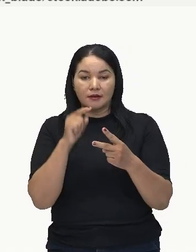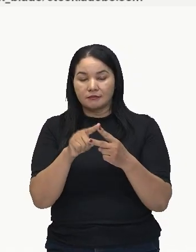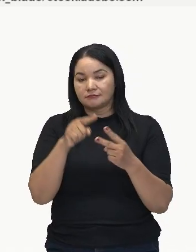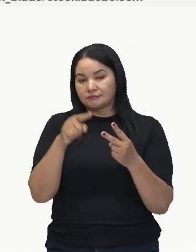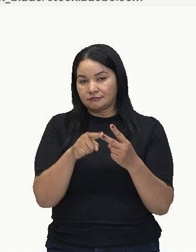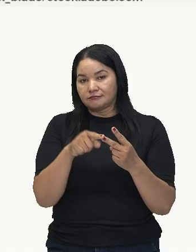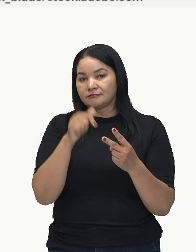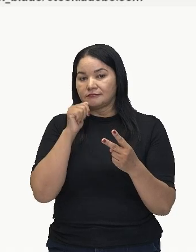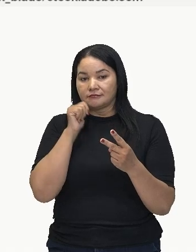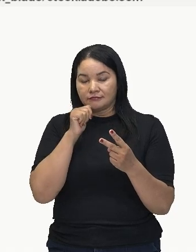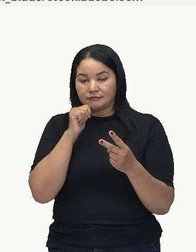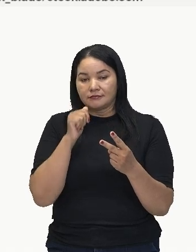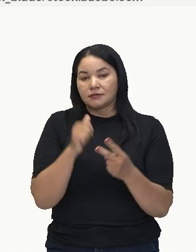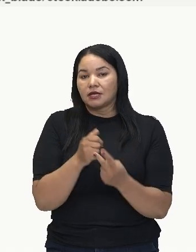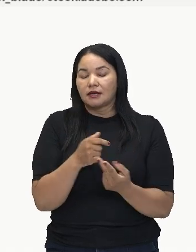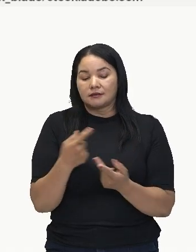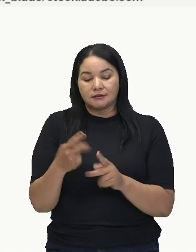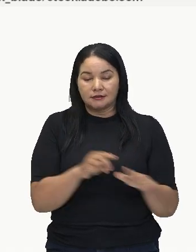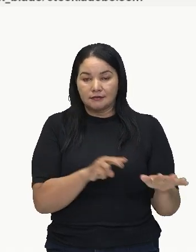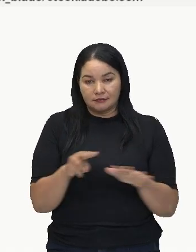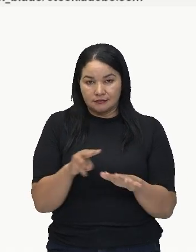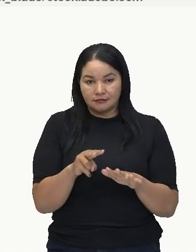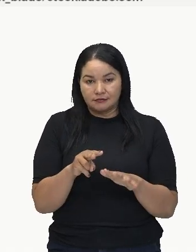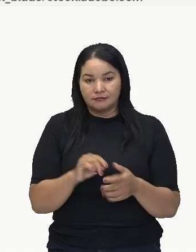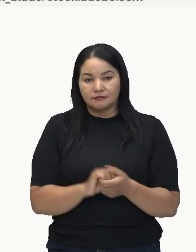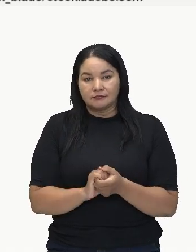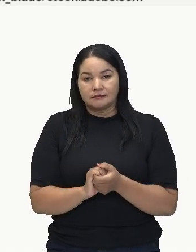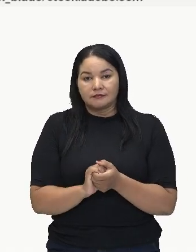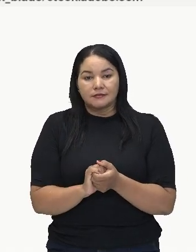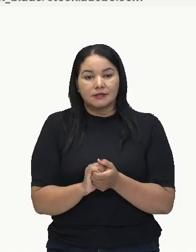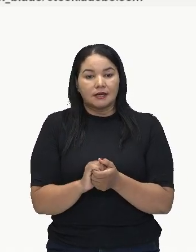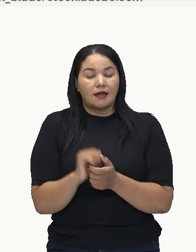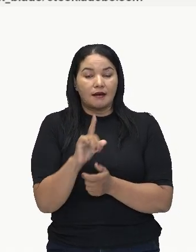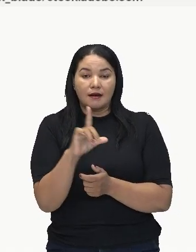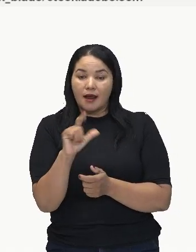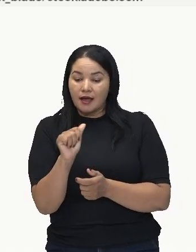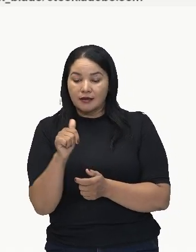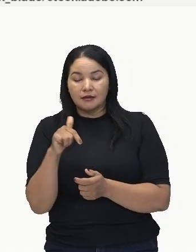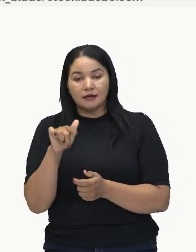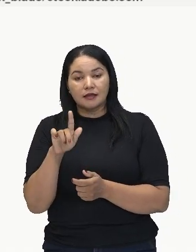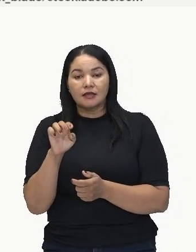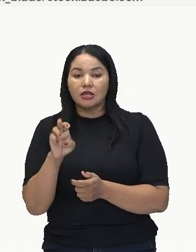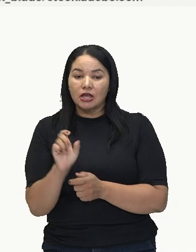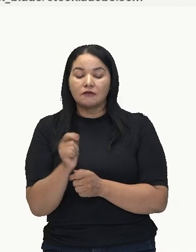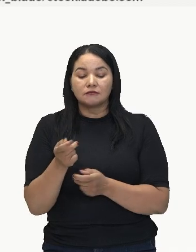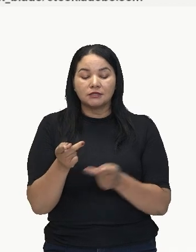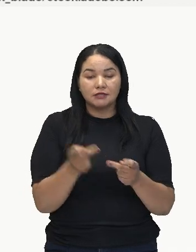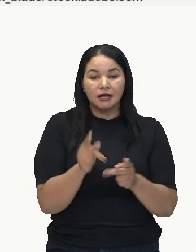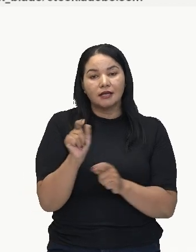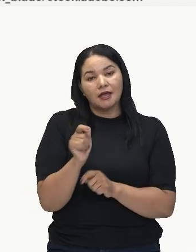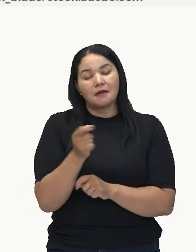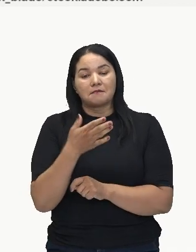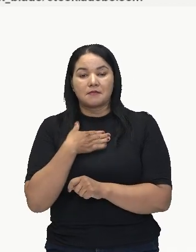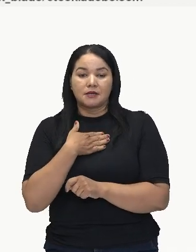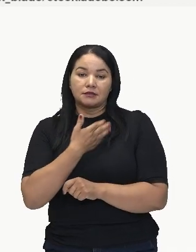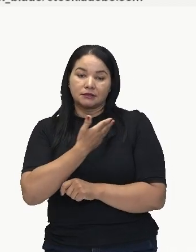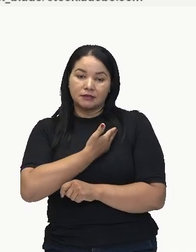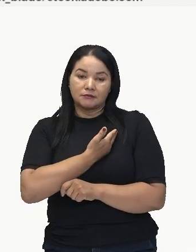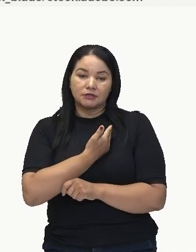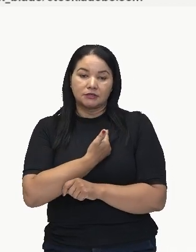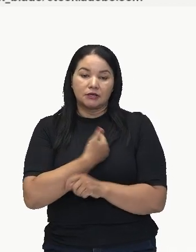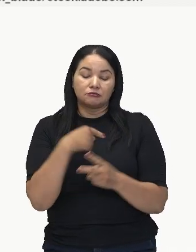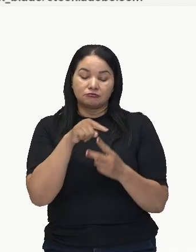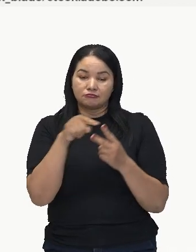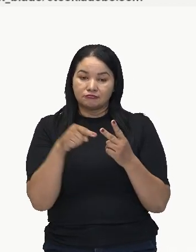esta semana. A quem visitaste? A mis amigas Mercedes e Ana. Se